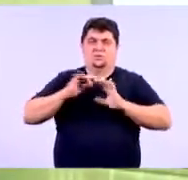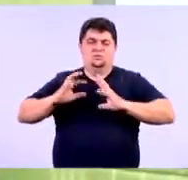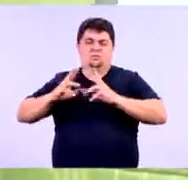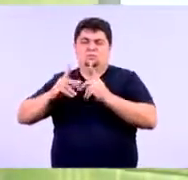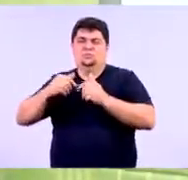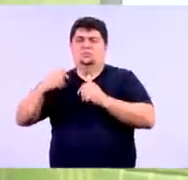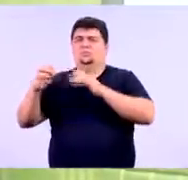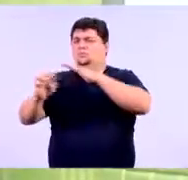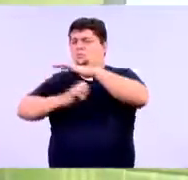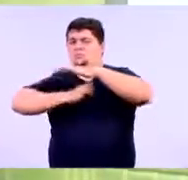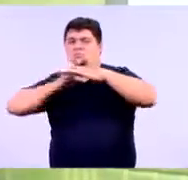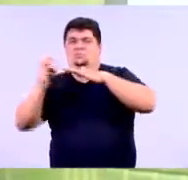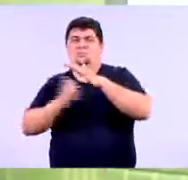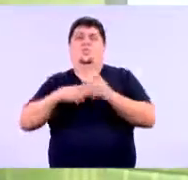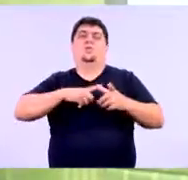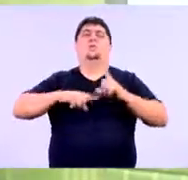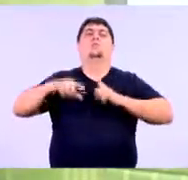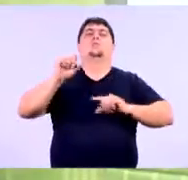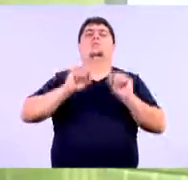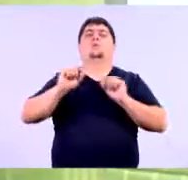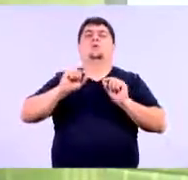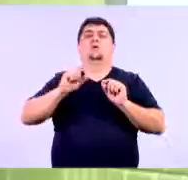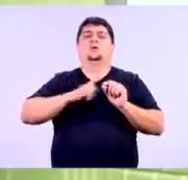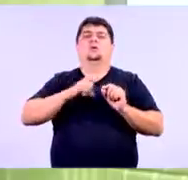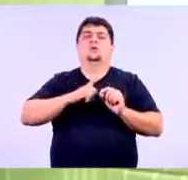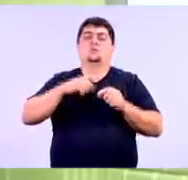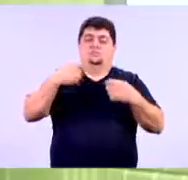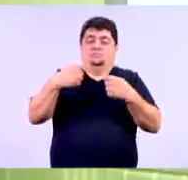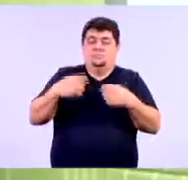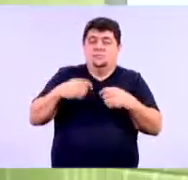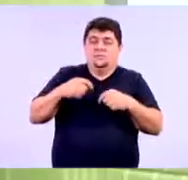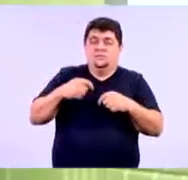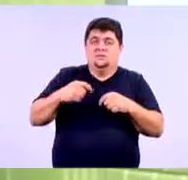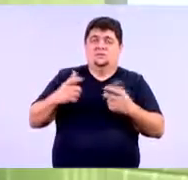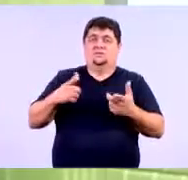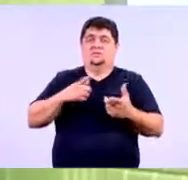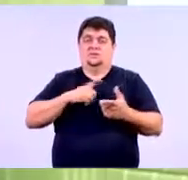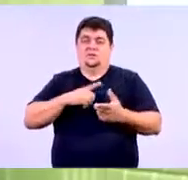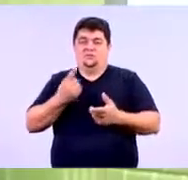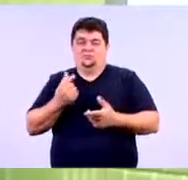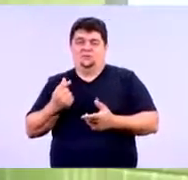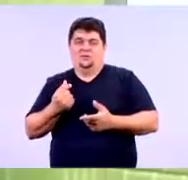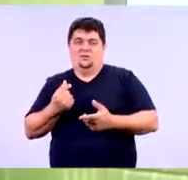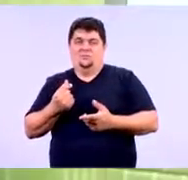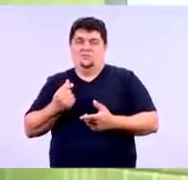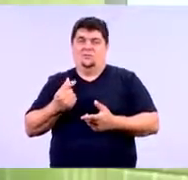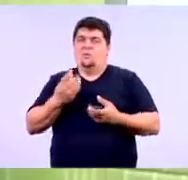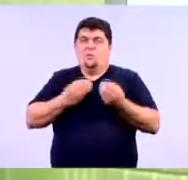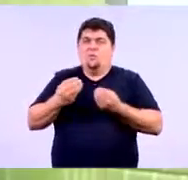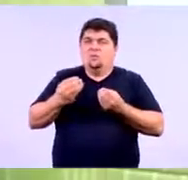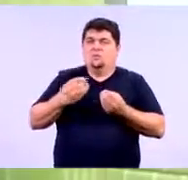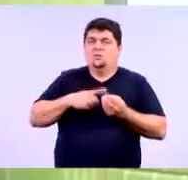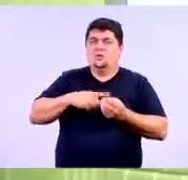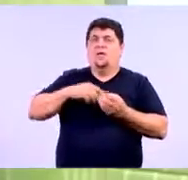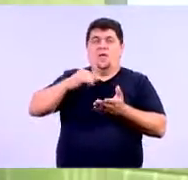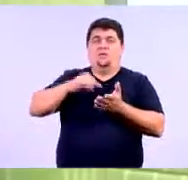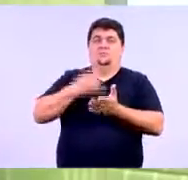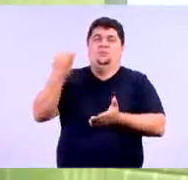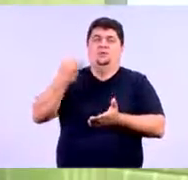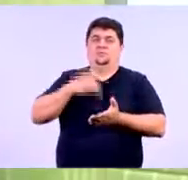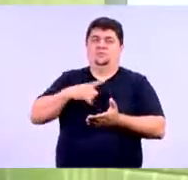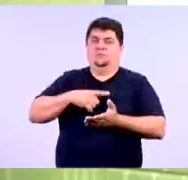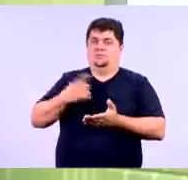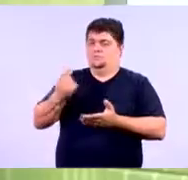Cristiano bem explanou, todos os órgãos, eles precisam se alimentar. E se alimentar de que forma? Através de tributos. E